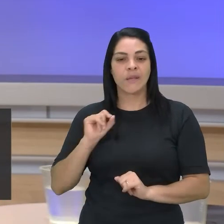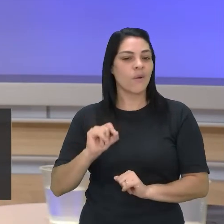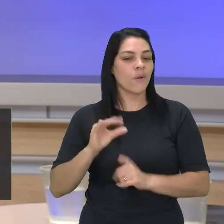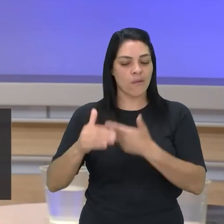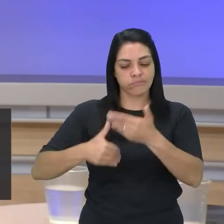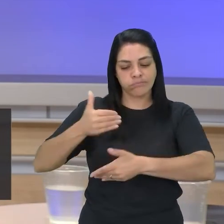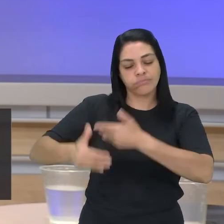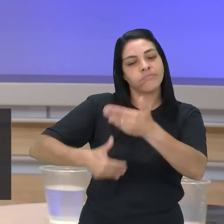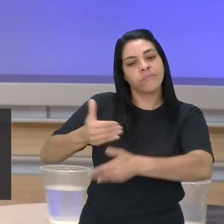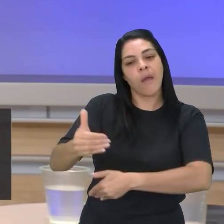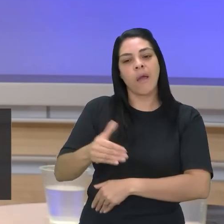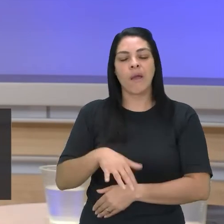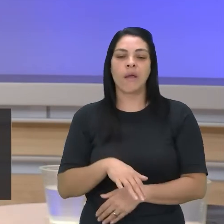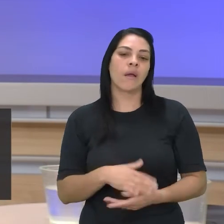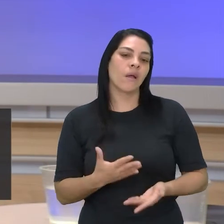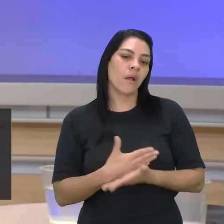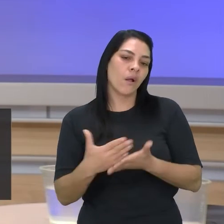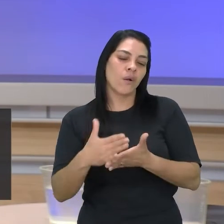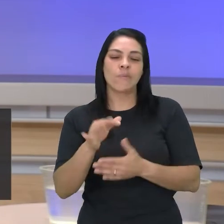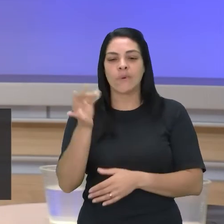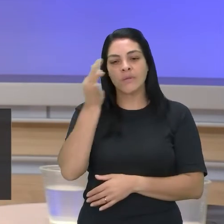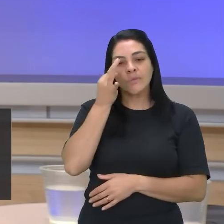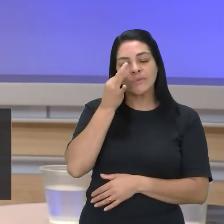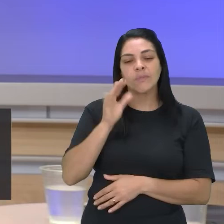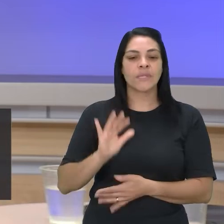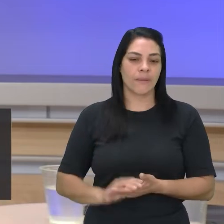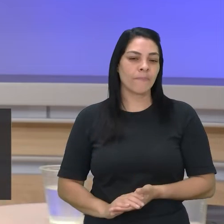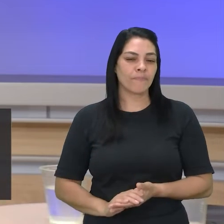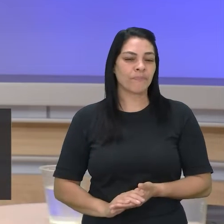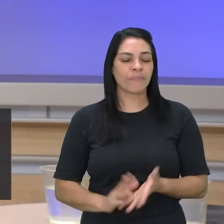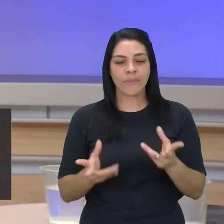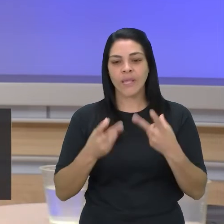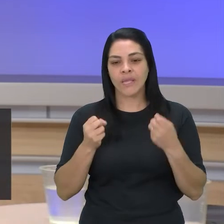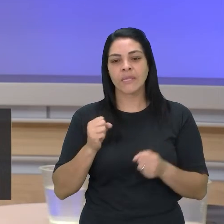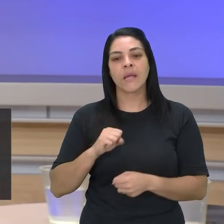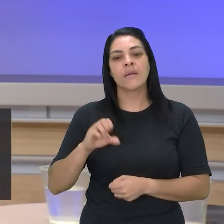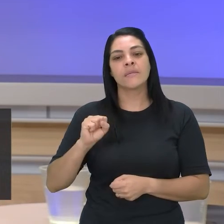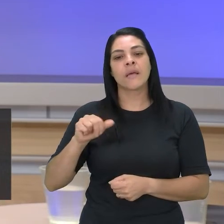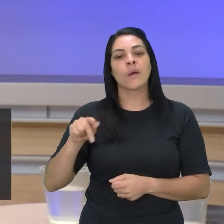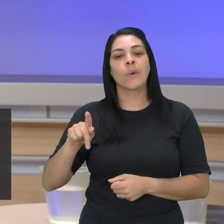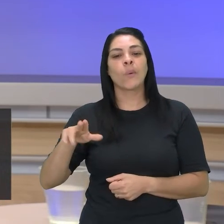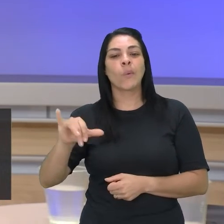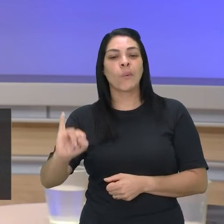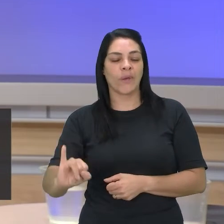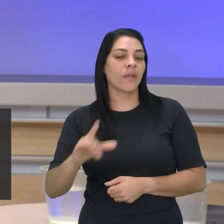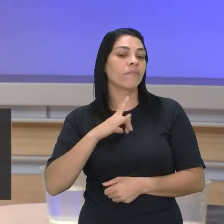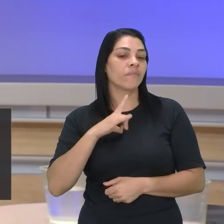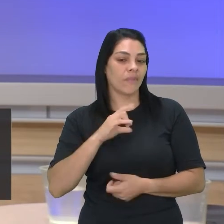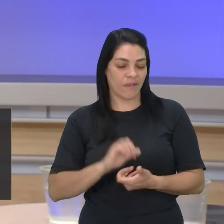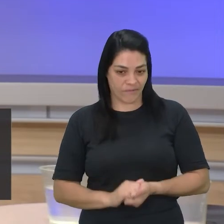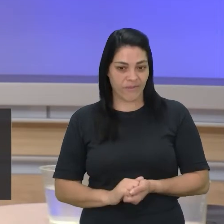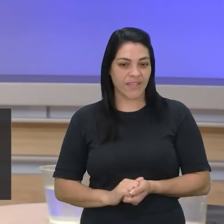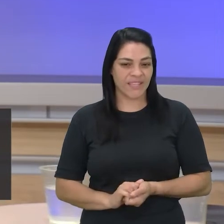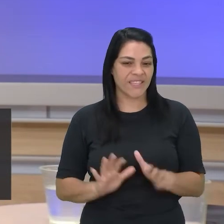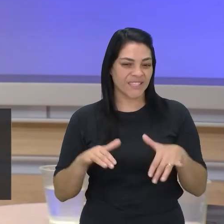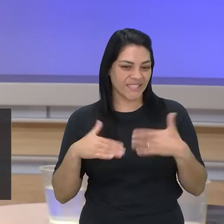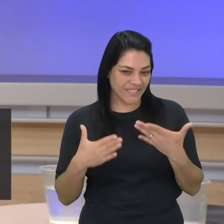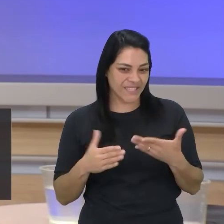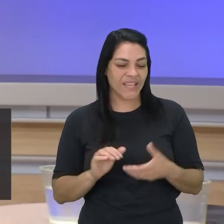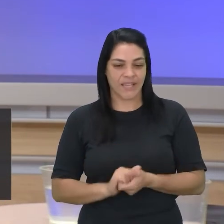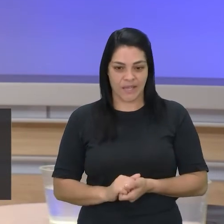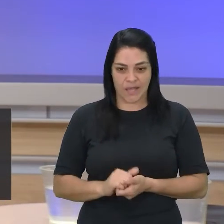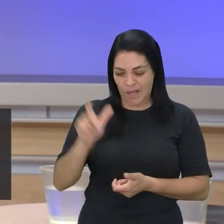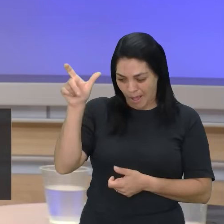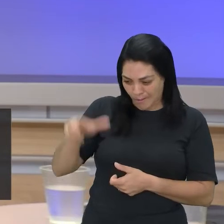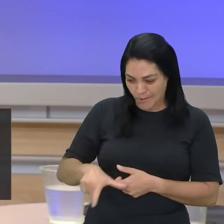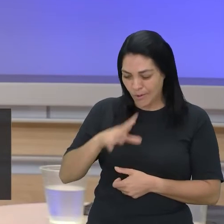longo prazo, começam a observar. Até no Céu Campo Limpo, por exemplo, começou a vir o sagui. Né? Então, no caso, foi uma funcionária